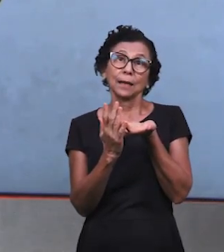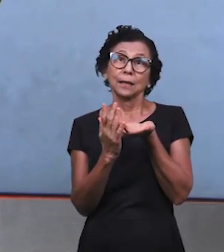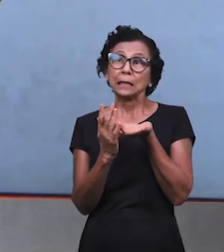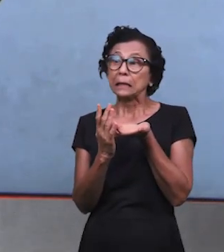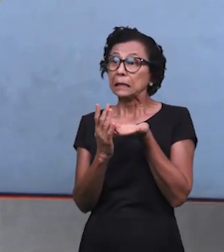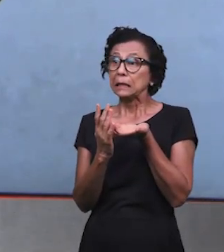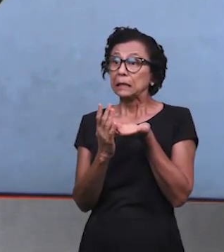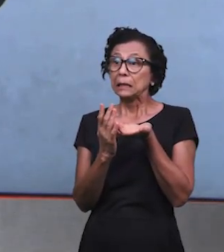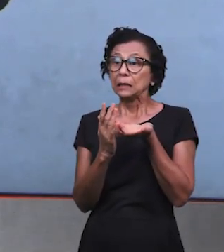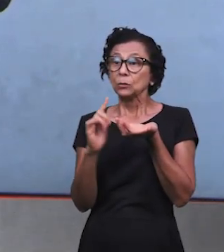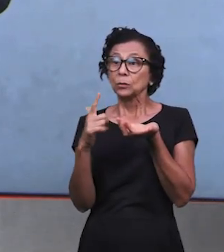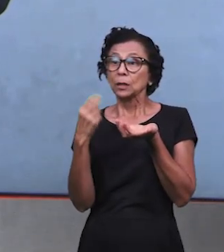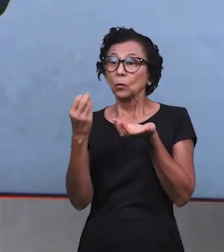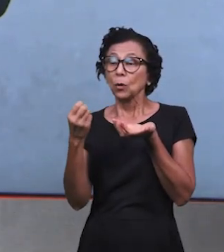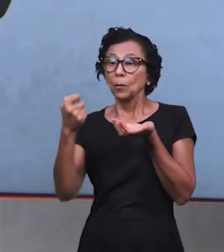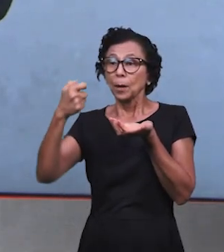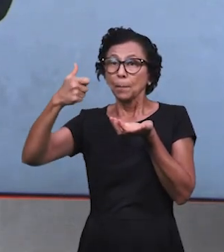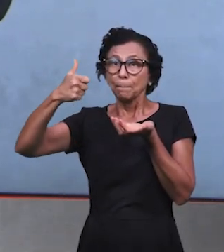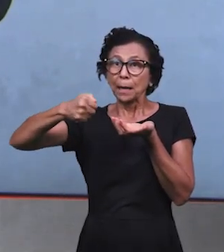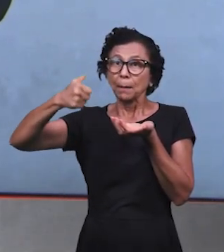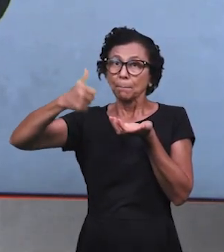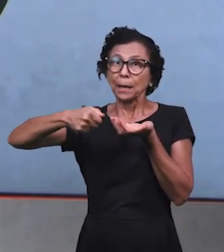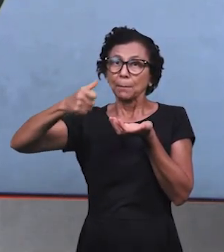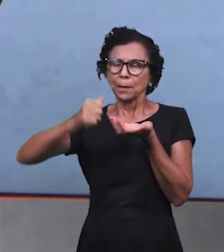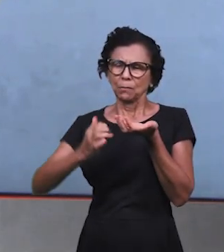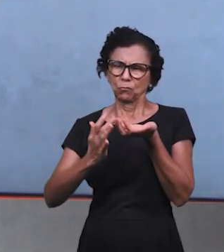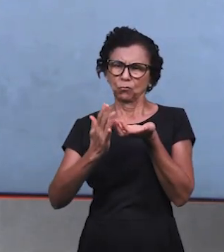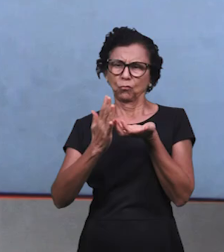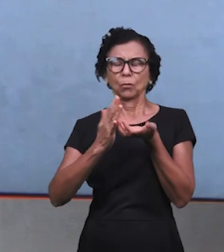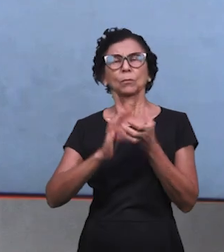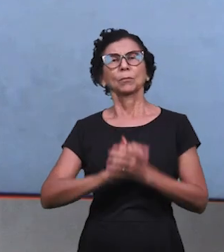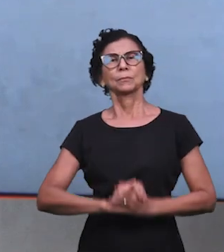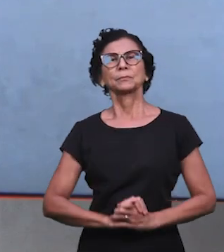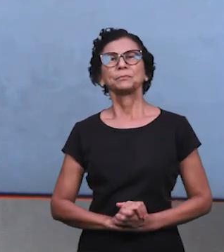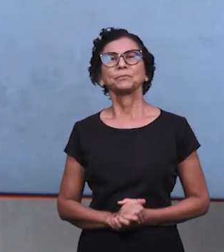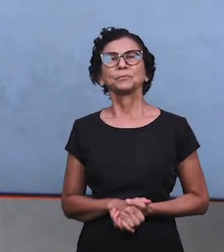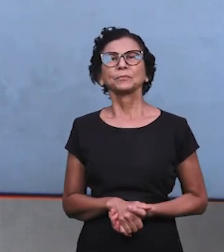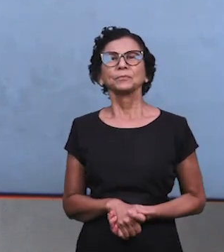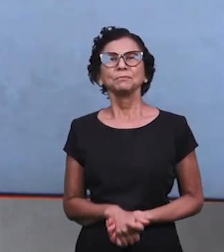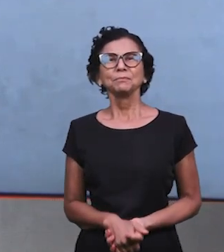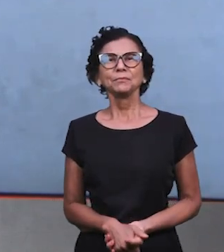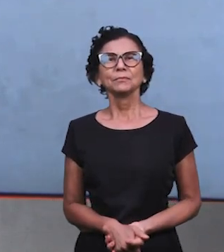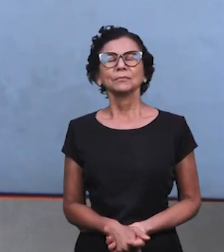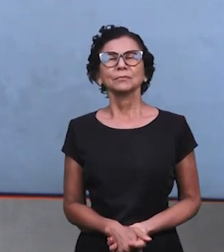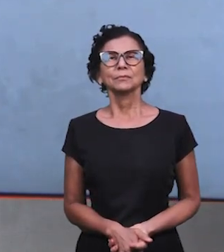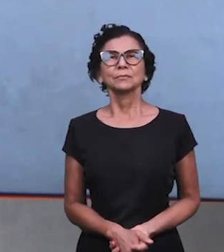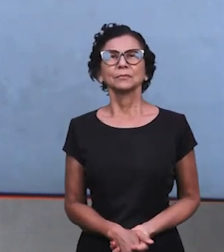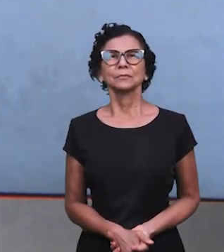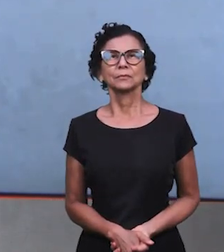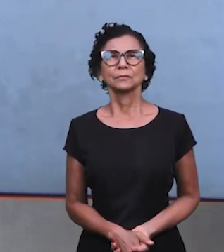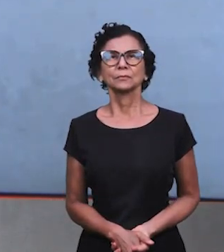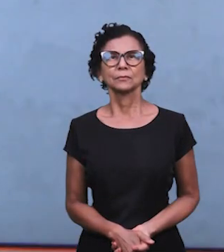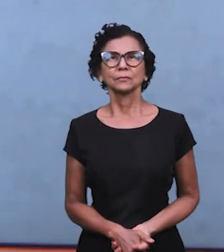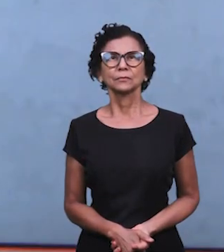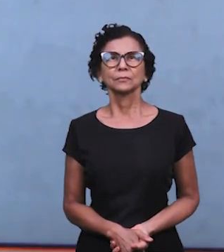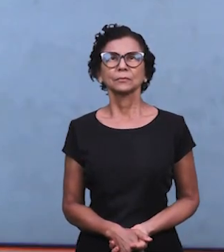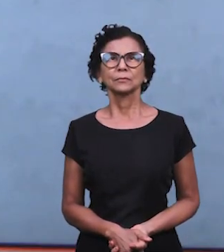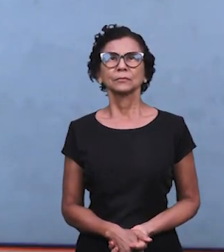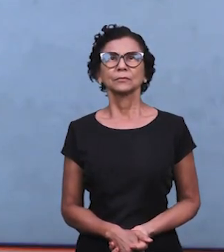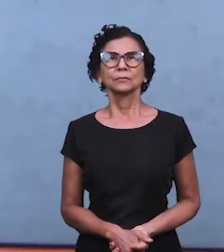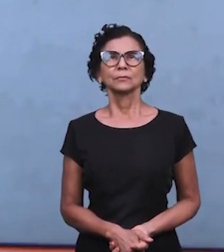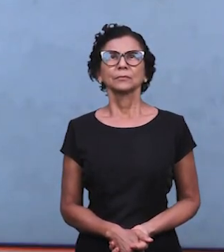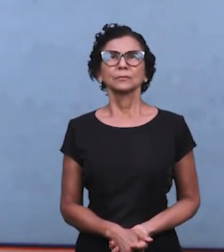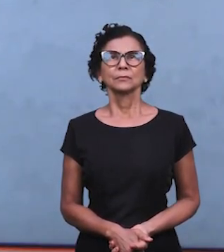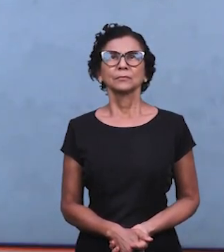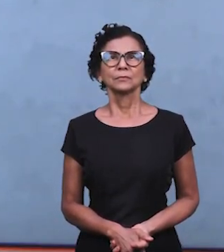acender outra candeia? Vou pegar o pavio dela aqui pra gente fazer novamente, ó, o experimento. Cecília,